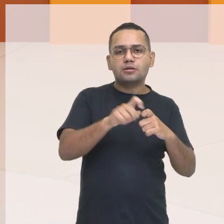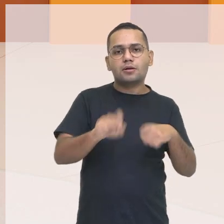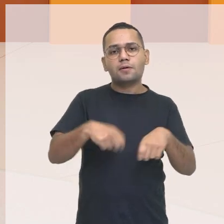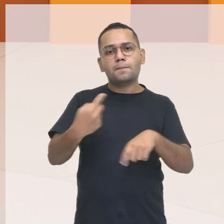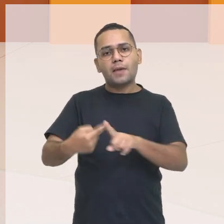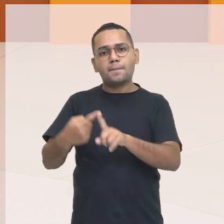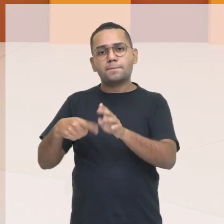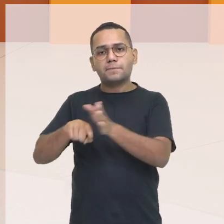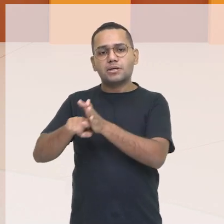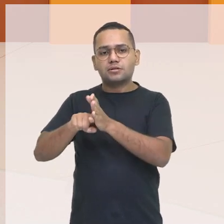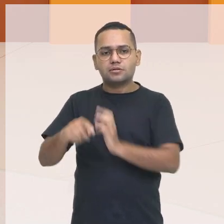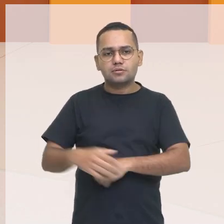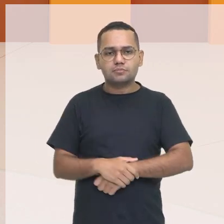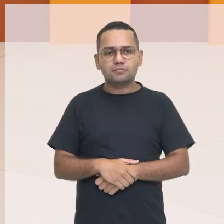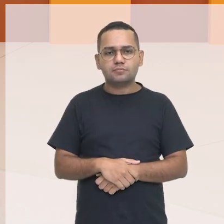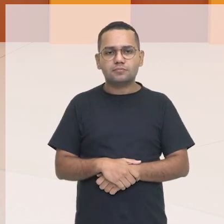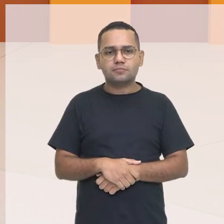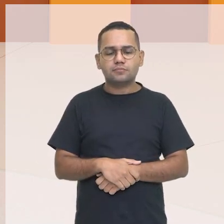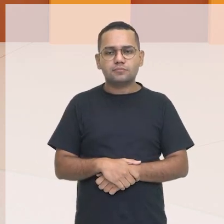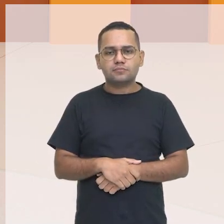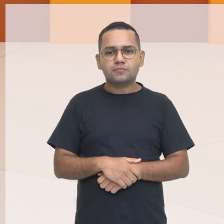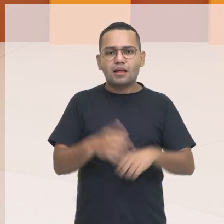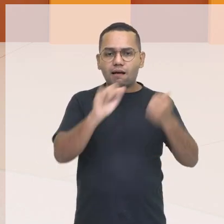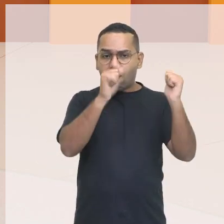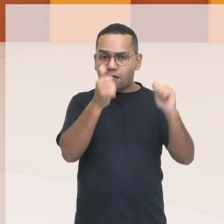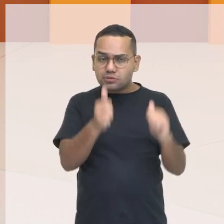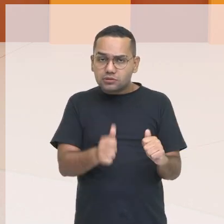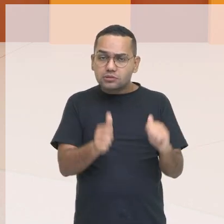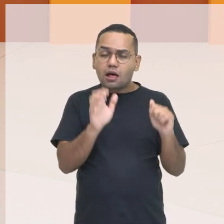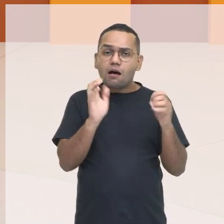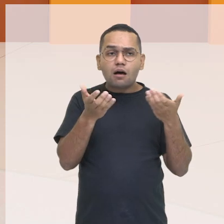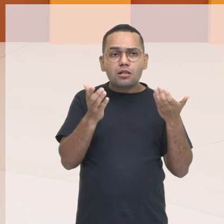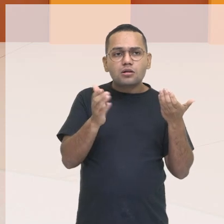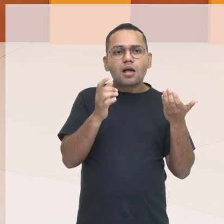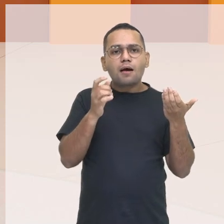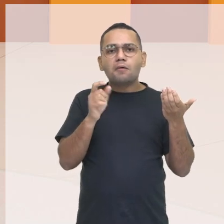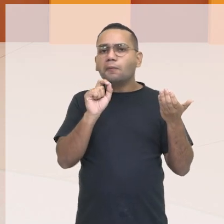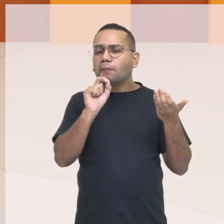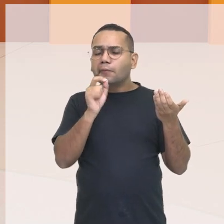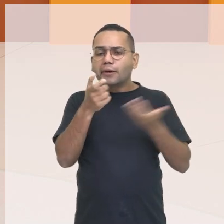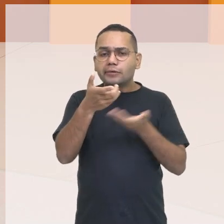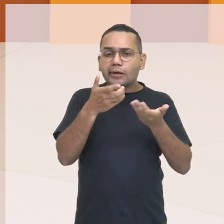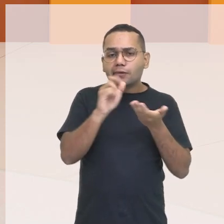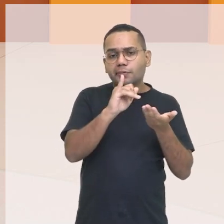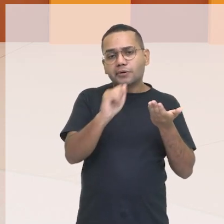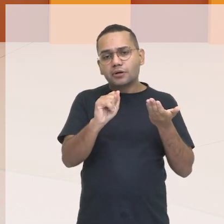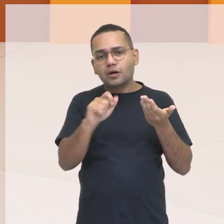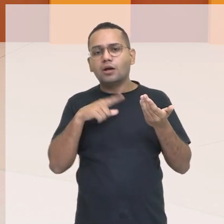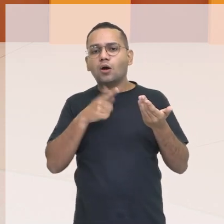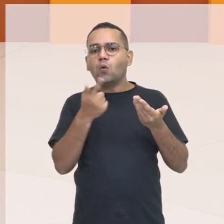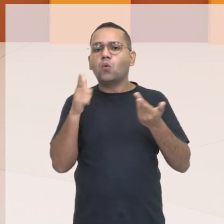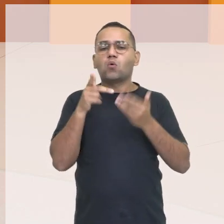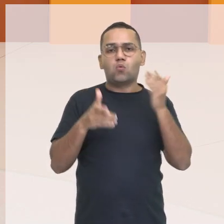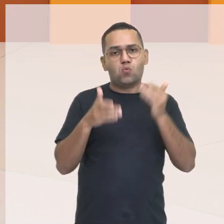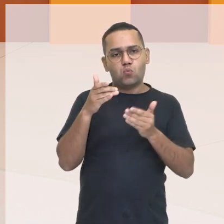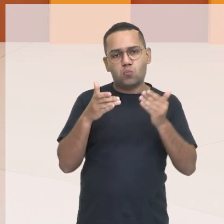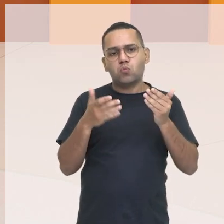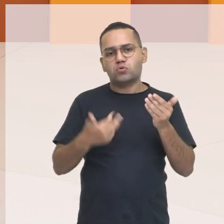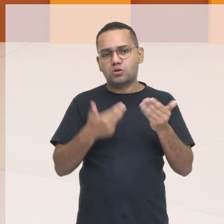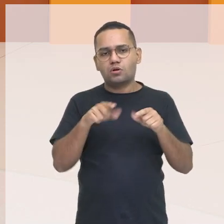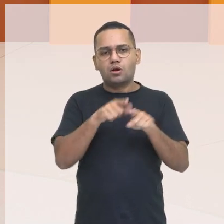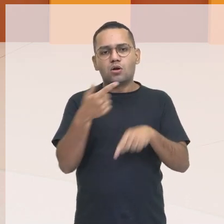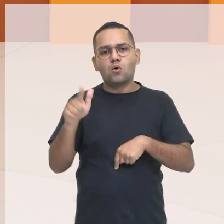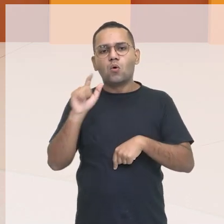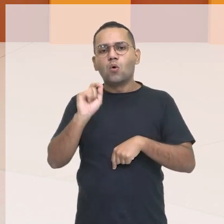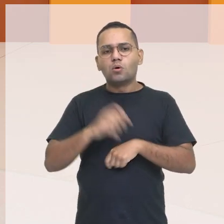pesquisa, diagnósticos assistidos por inteligência artificial, robôs cirúrgicos e